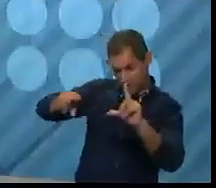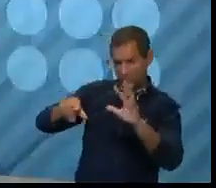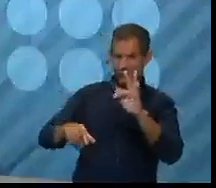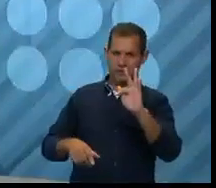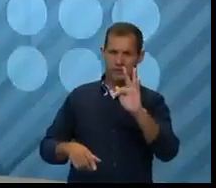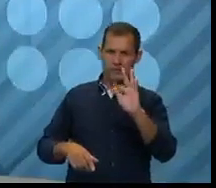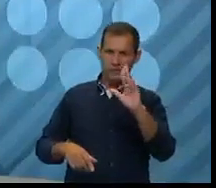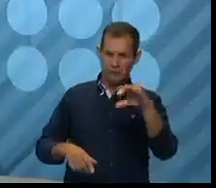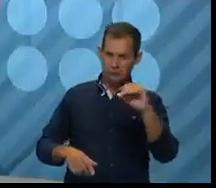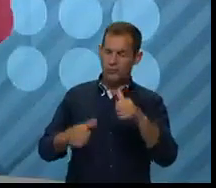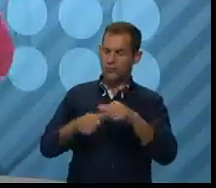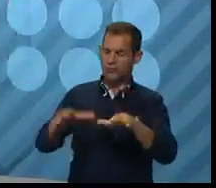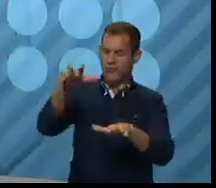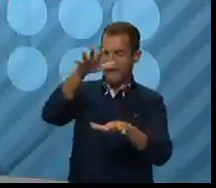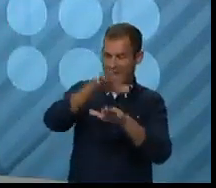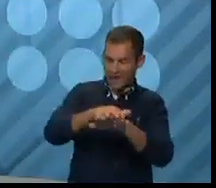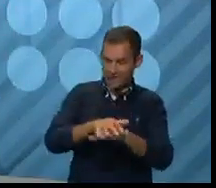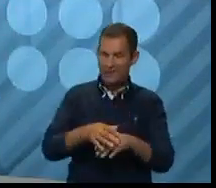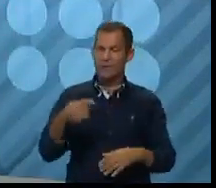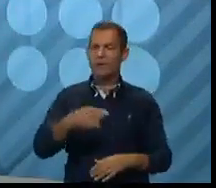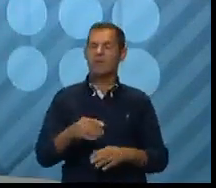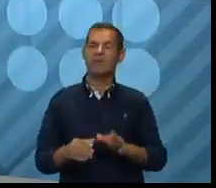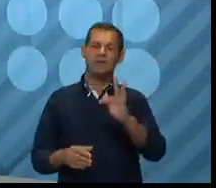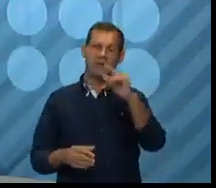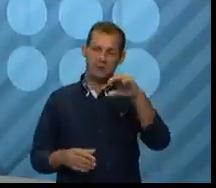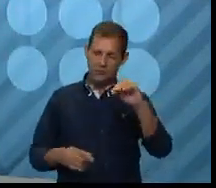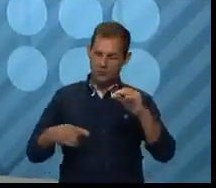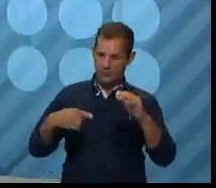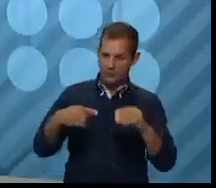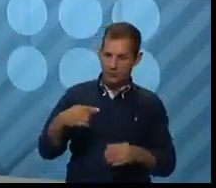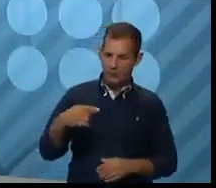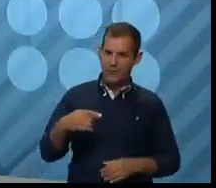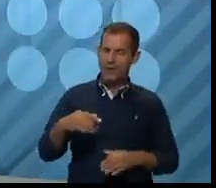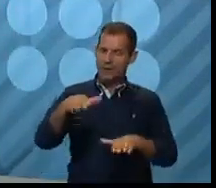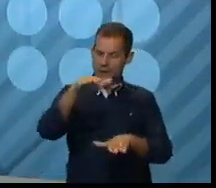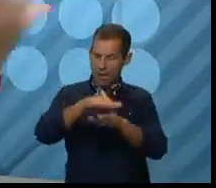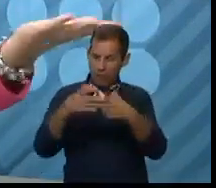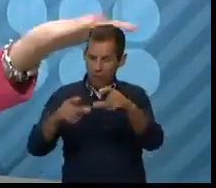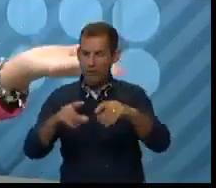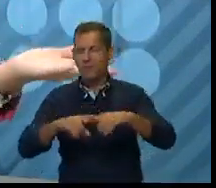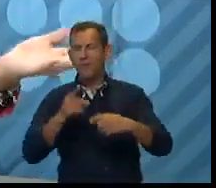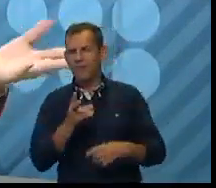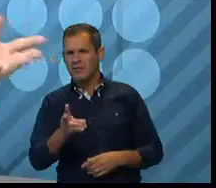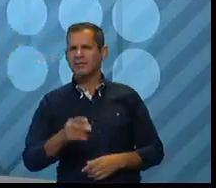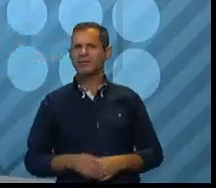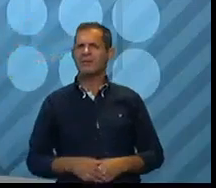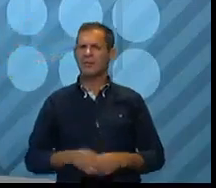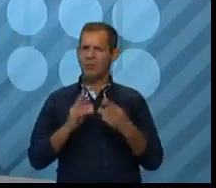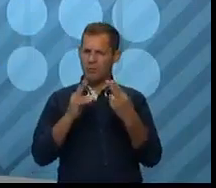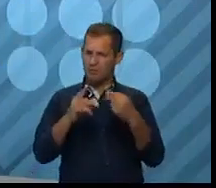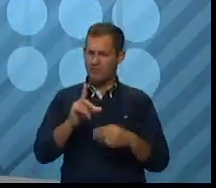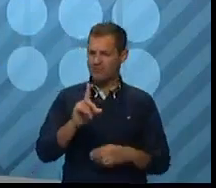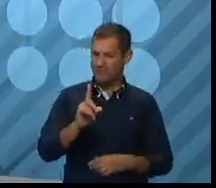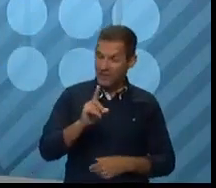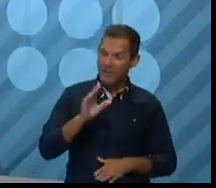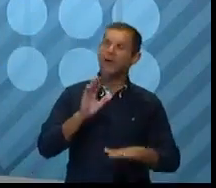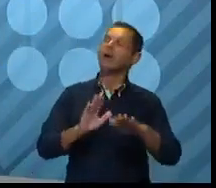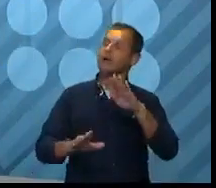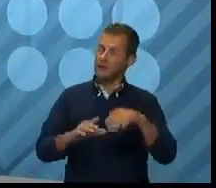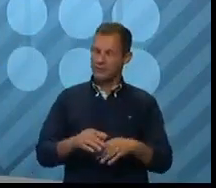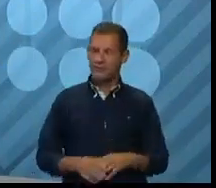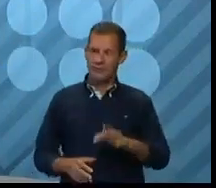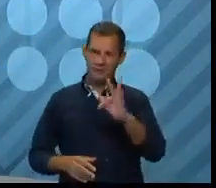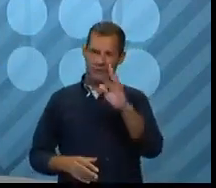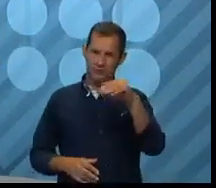está acima da região menos a função que está abaixo da região. Mas sempre vai ser assim? Não. Em alguns casos,